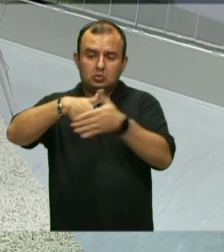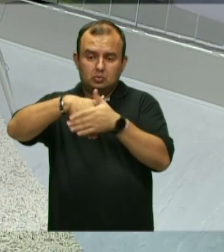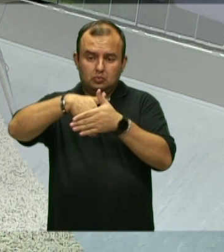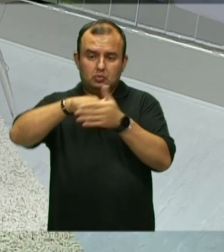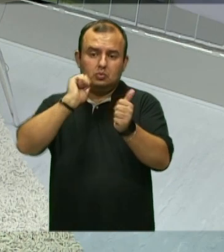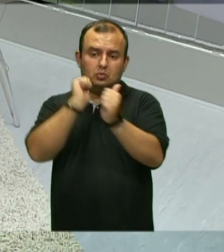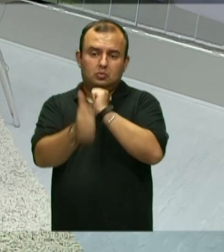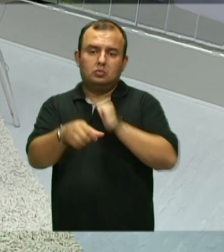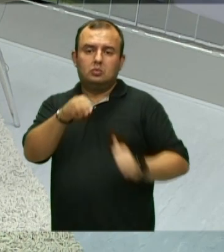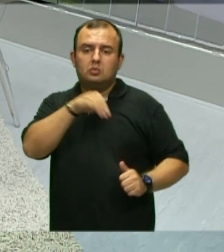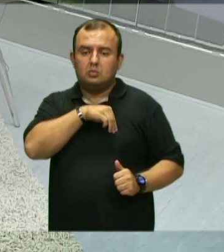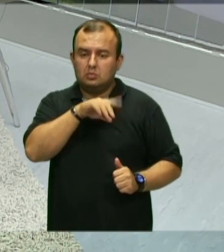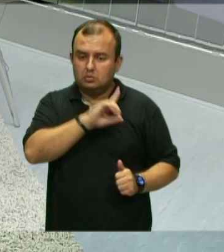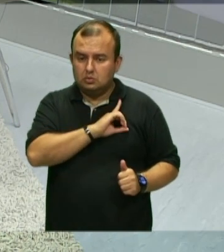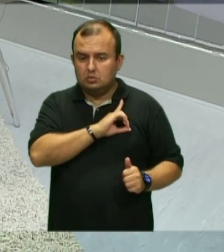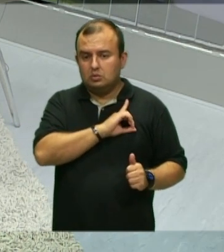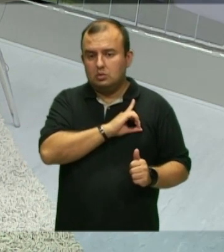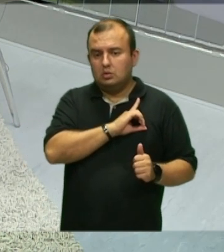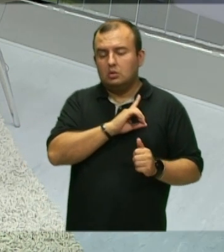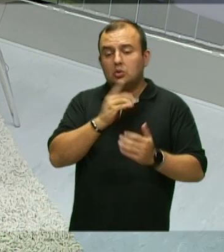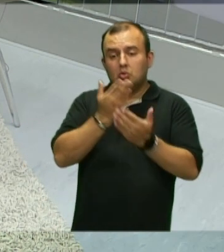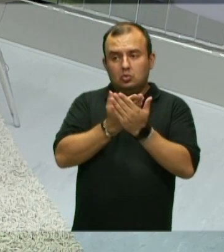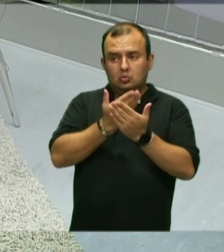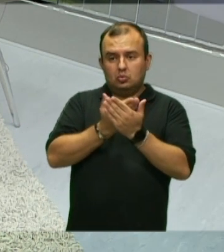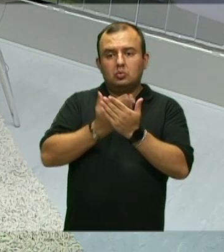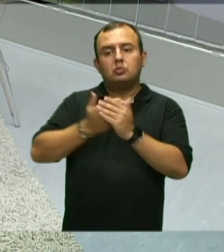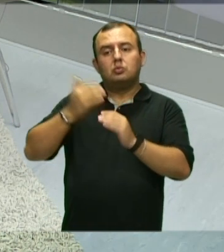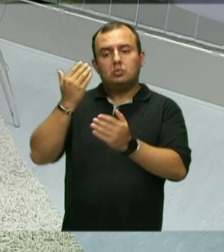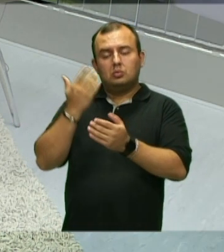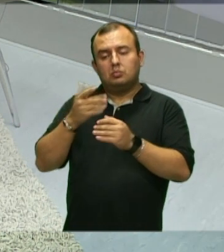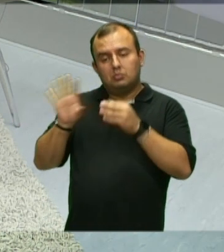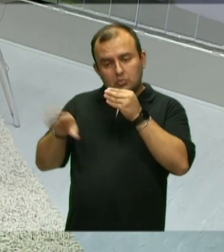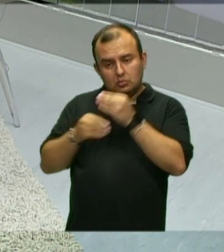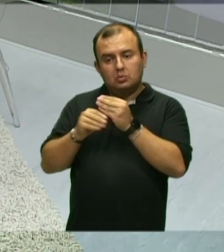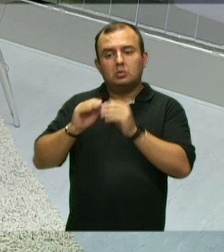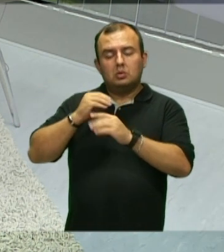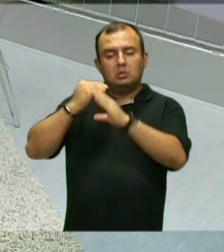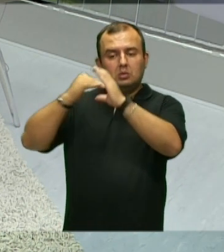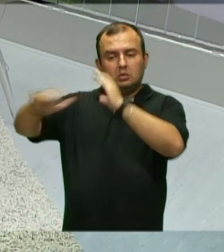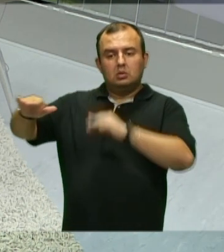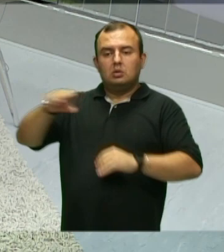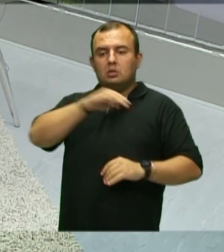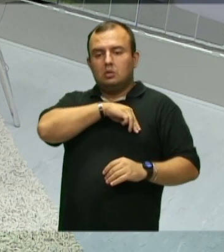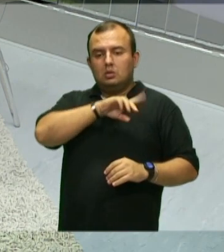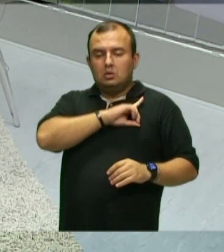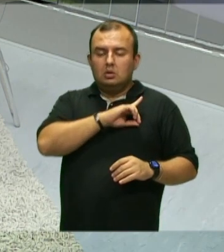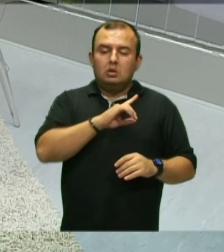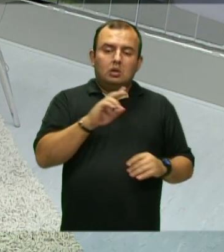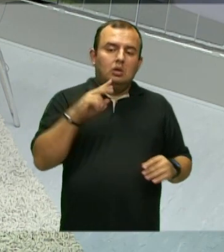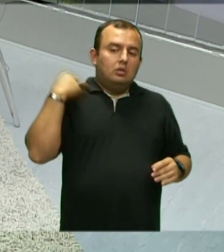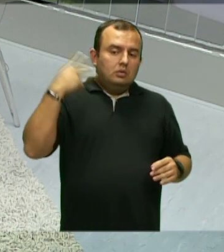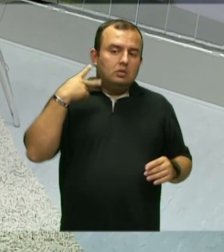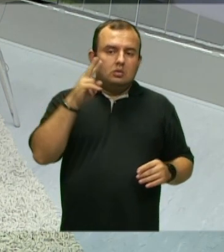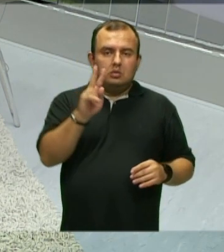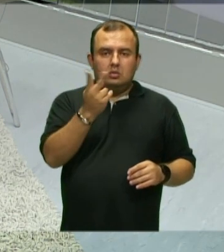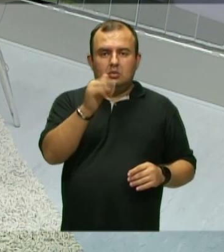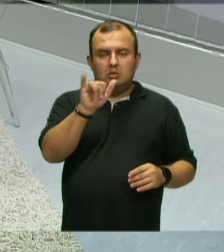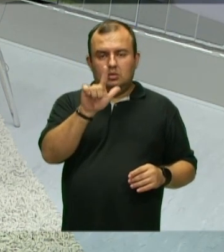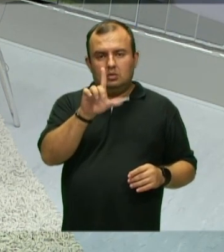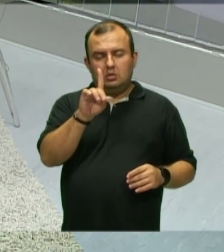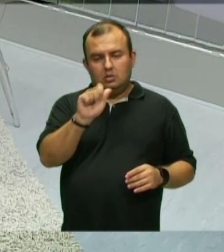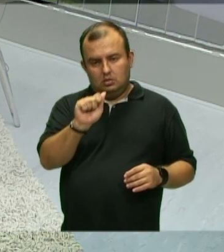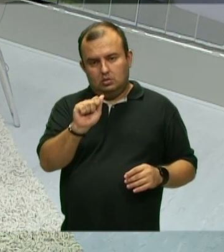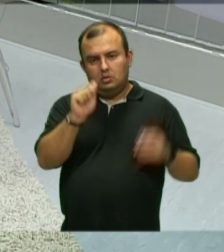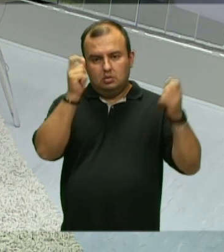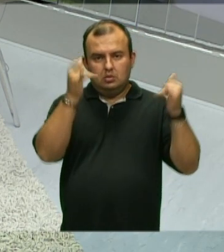hoje, ainda não recebeu, mas está em estudo para poder receber essa emenda impositiva. A vereadora Hilda, ela partiu um pouco para o norte